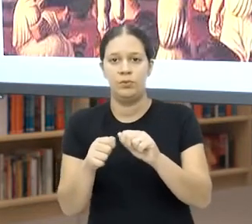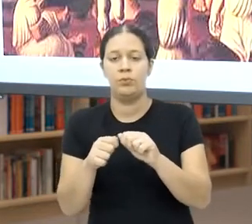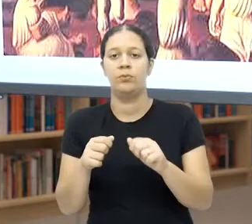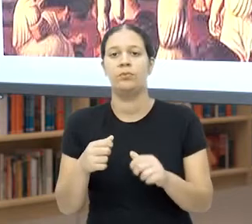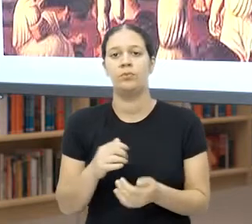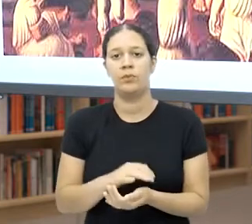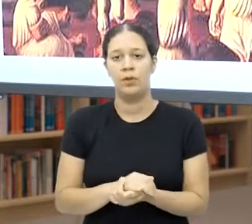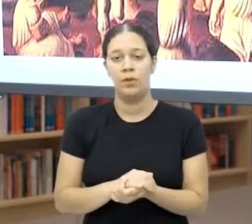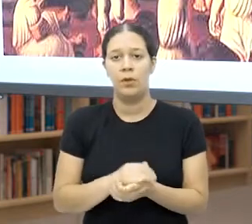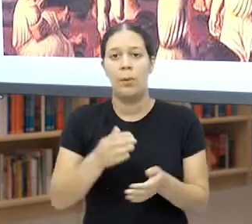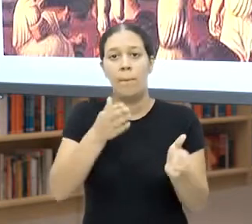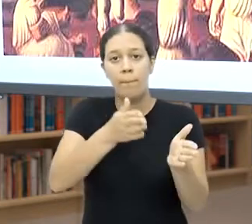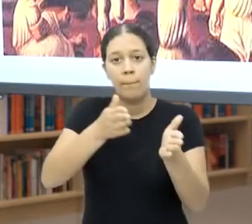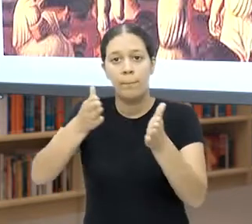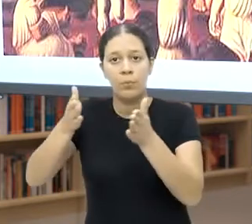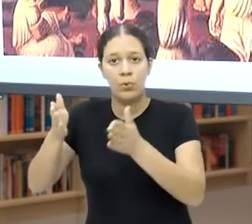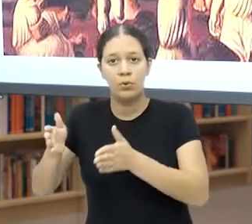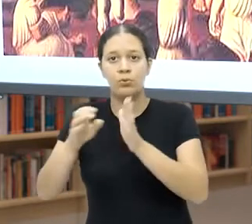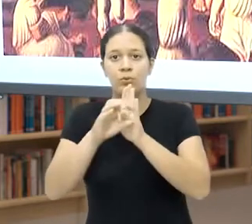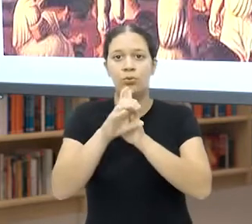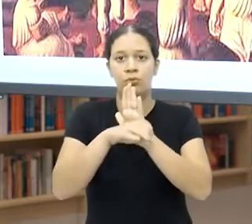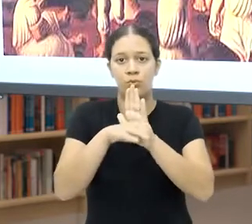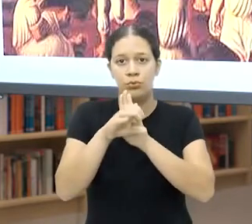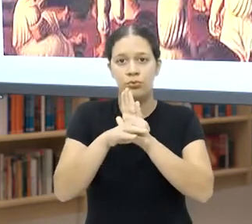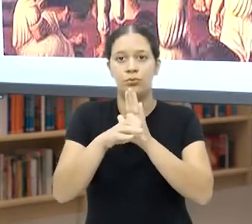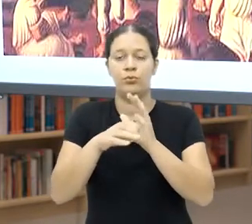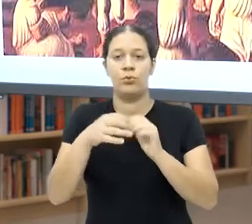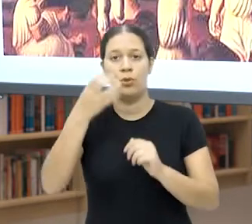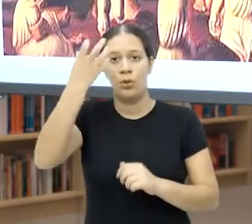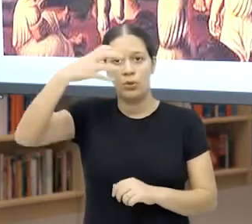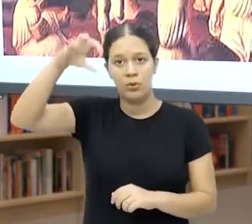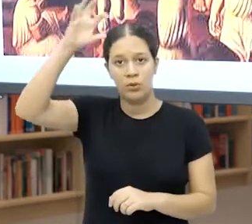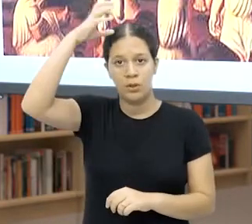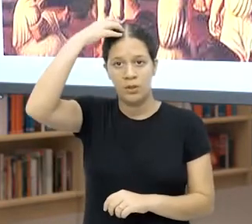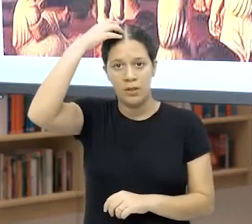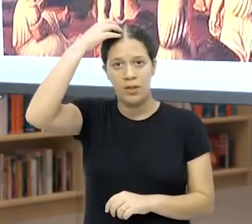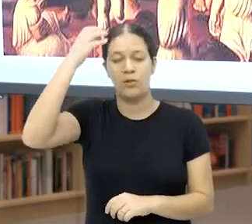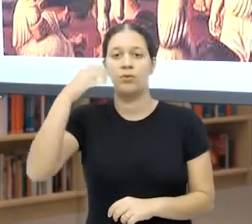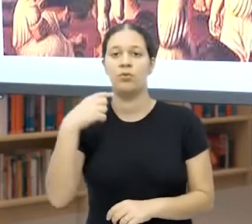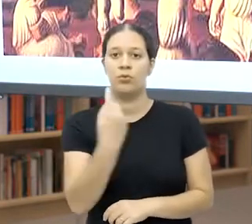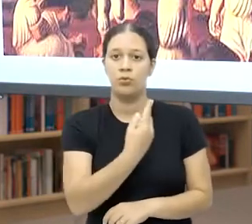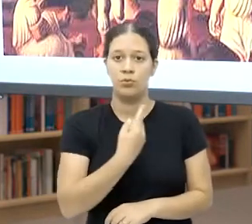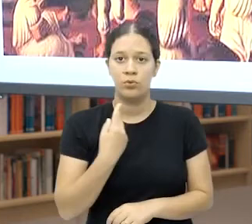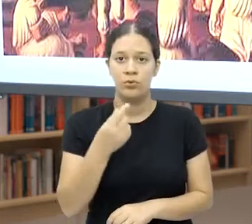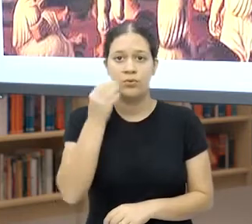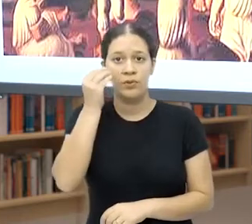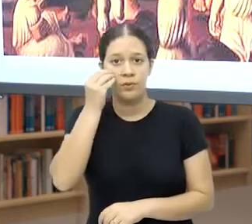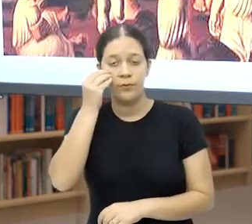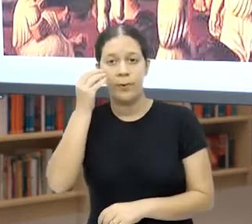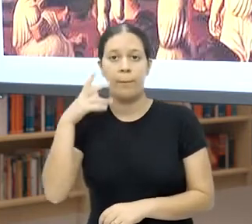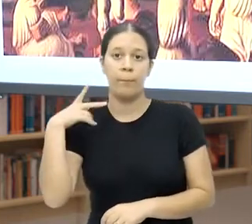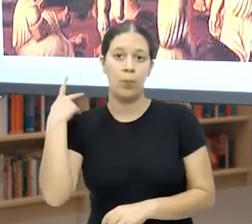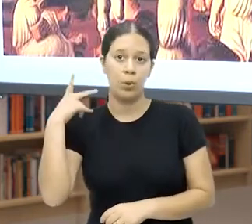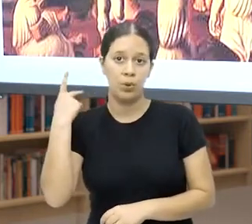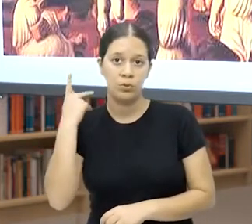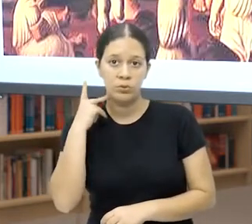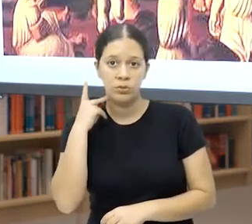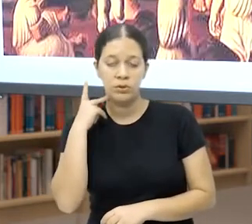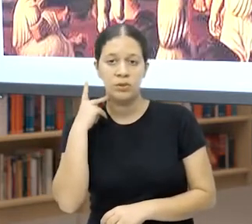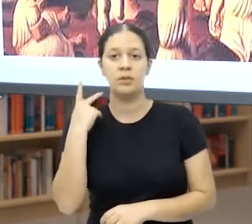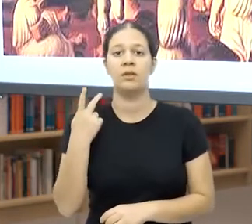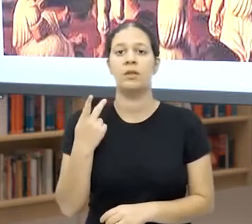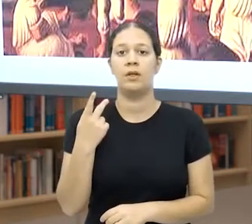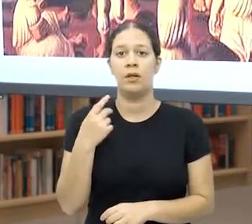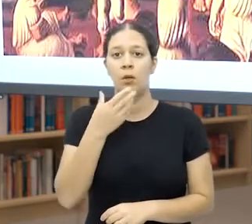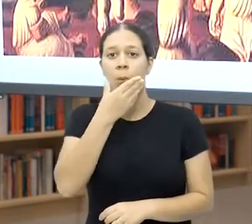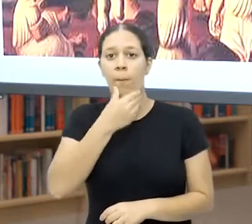o próximo assunto que nós vamos ver dentro do segundo reinado. No segundo reinado, nós estamos vendo a questão política, a sucessão